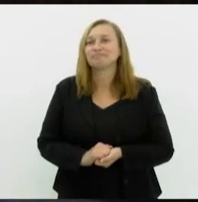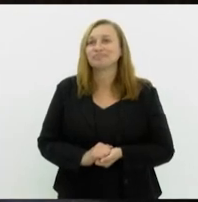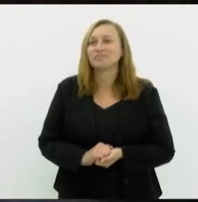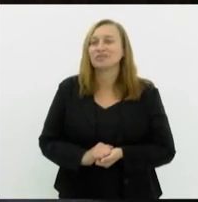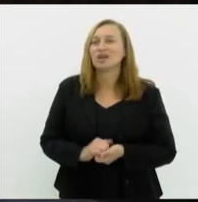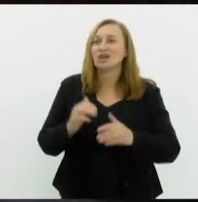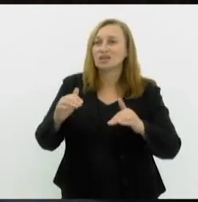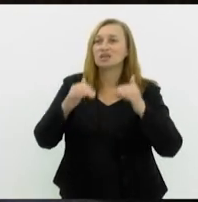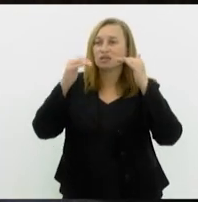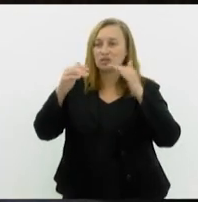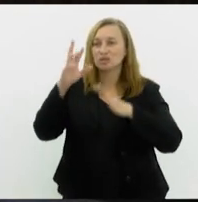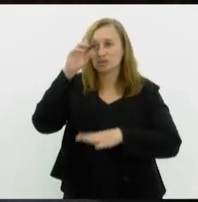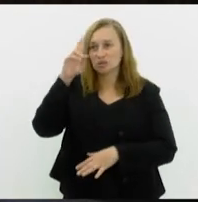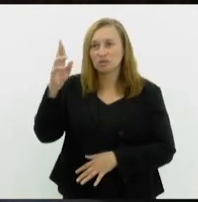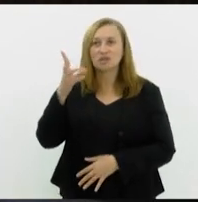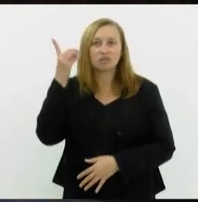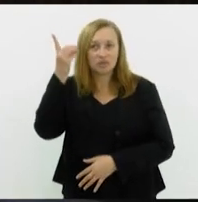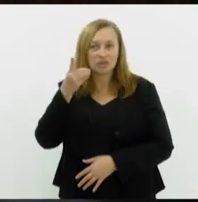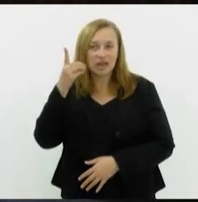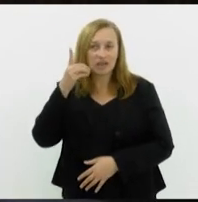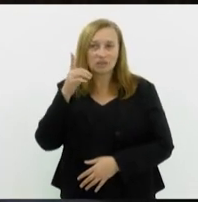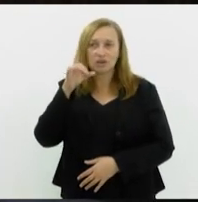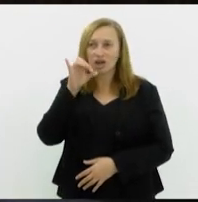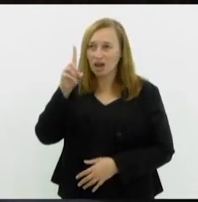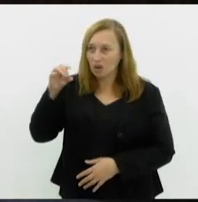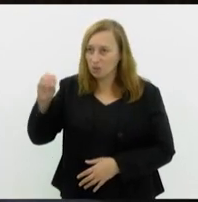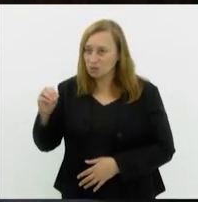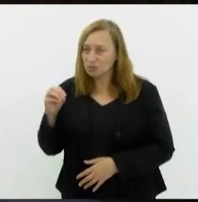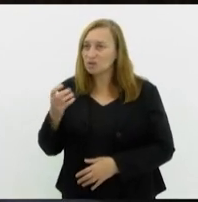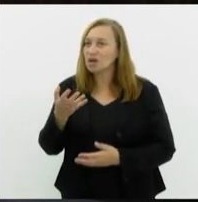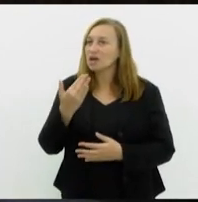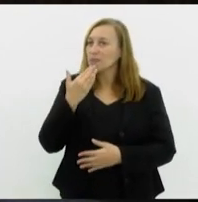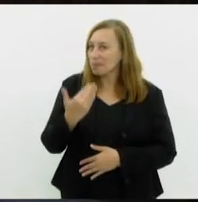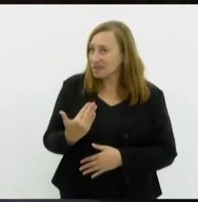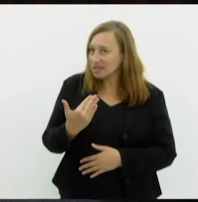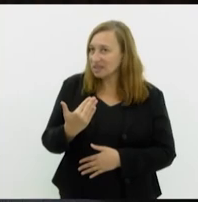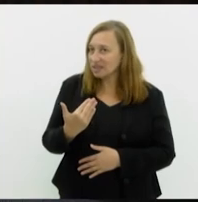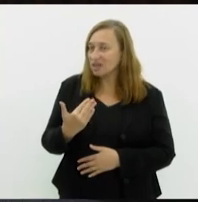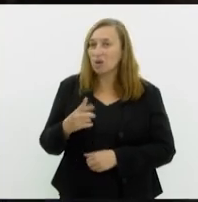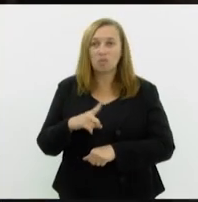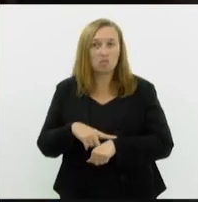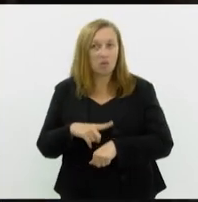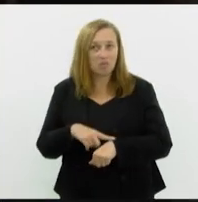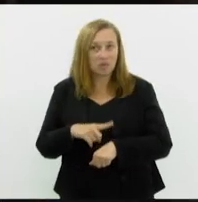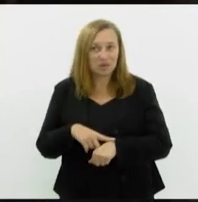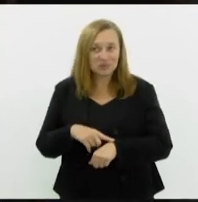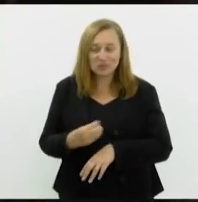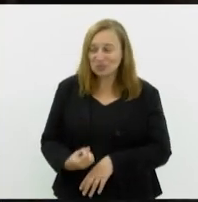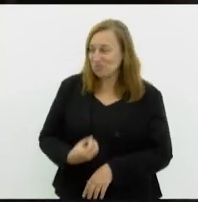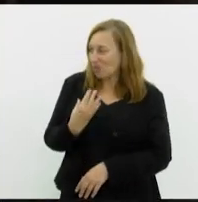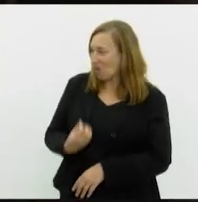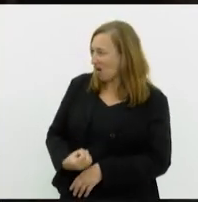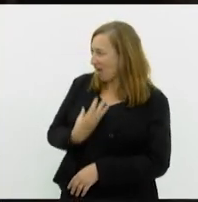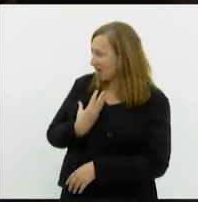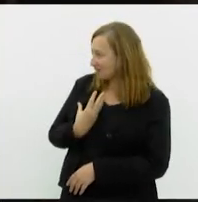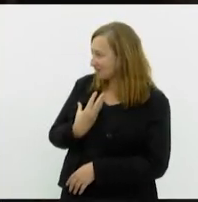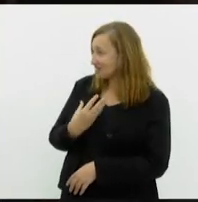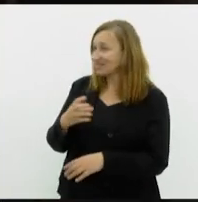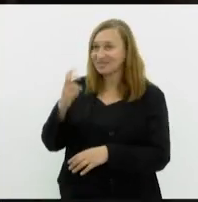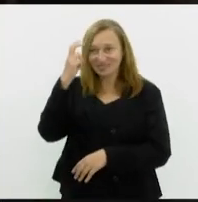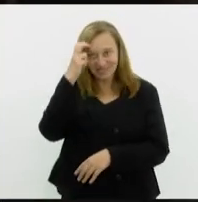Excelentíssimo senhor deputado Luiz Cláudio Ribeiro, queria pedir autorização para fazer um momento literário, filosófico, histórico, poético e